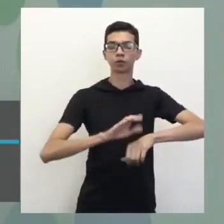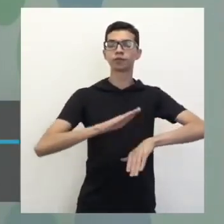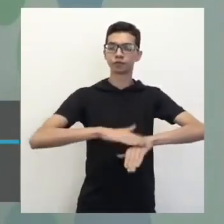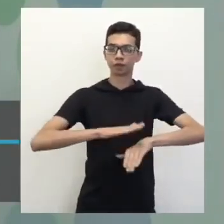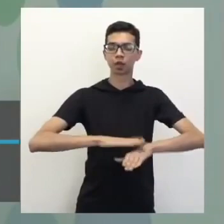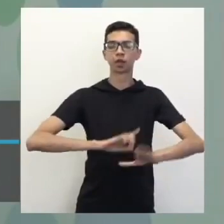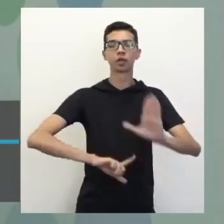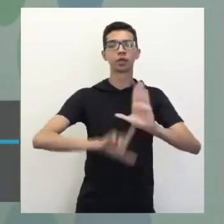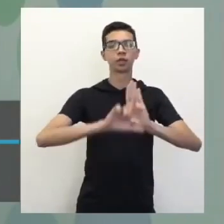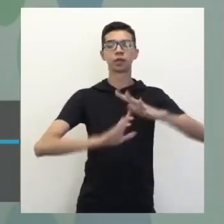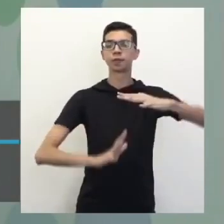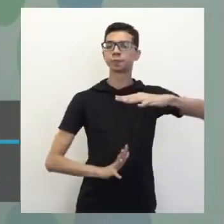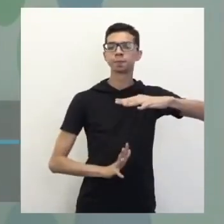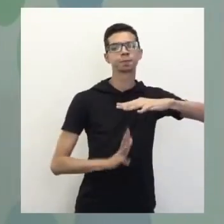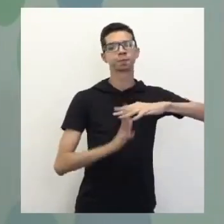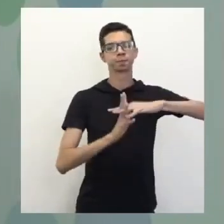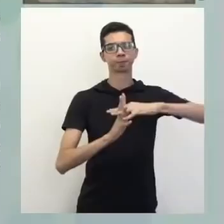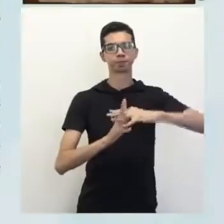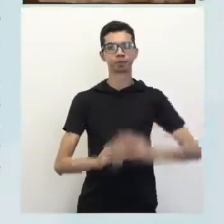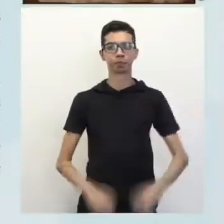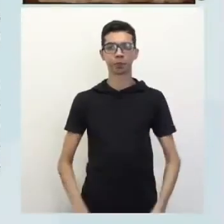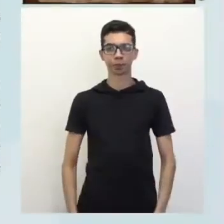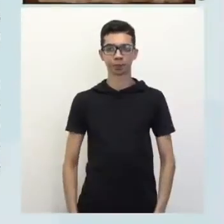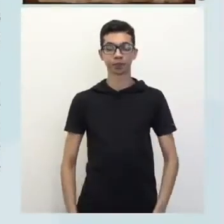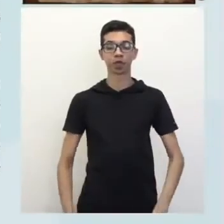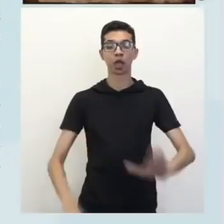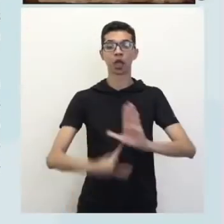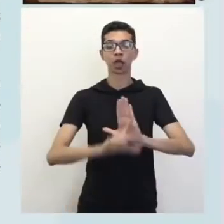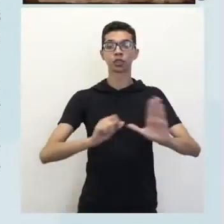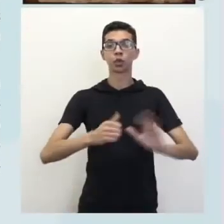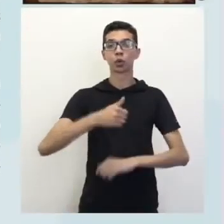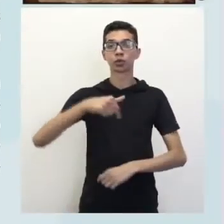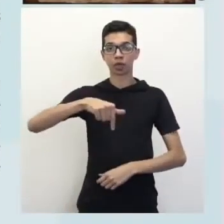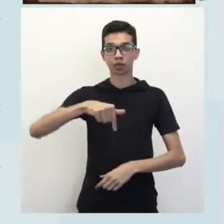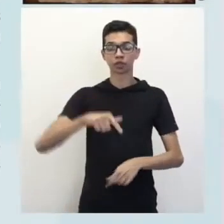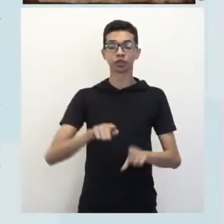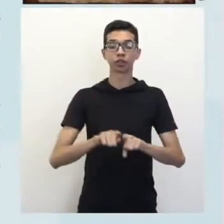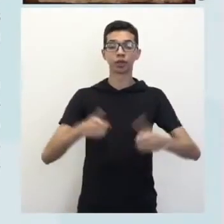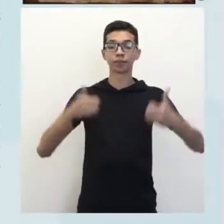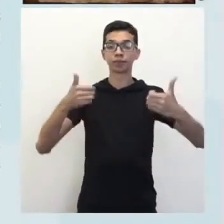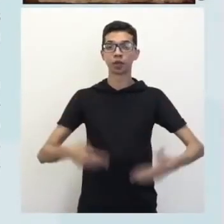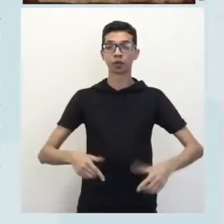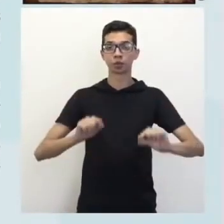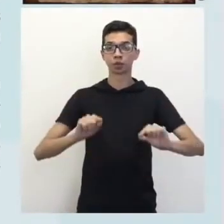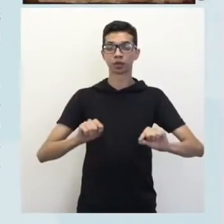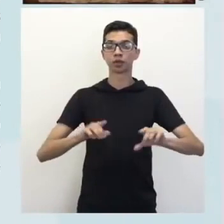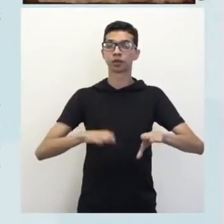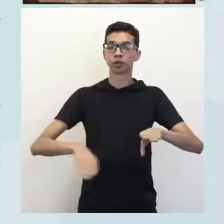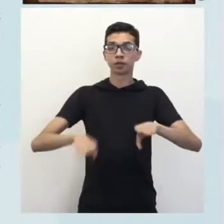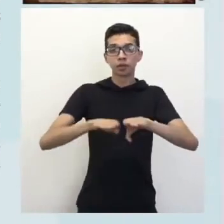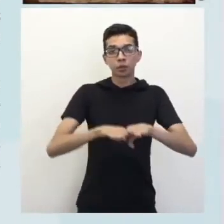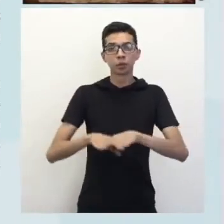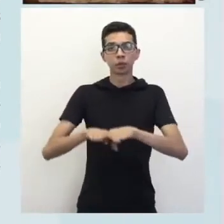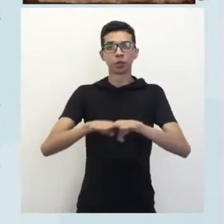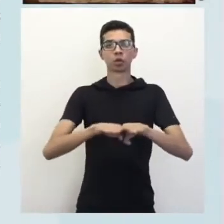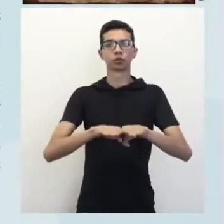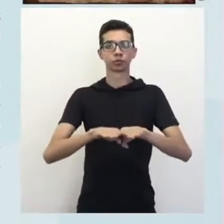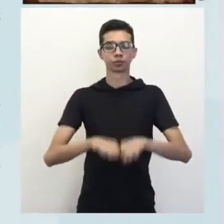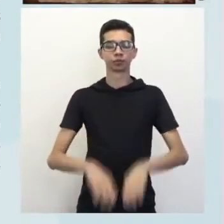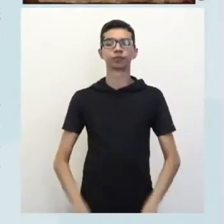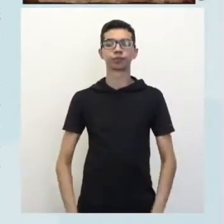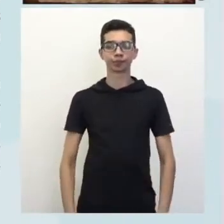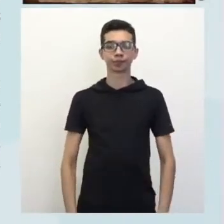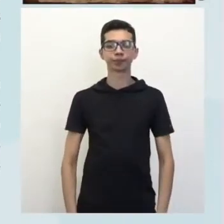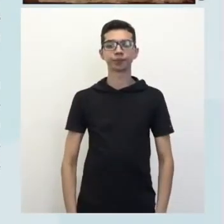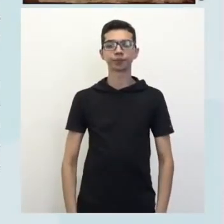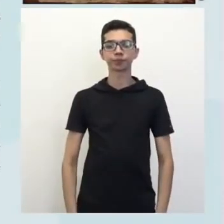lei máxima. No artigo 17, ela traz uma questão bem prática da questão da igualdade. As propriedades são de